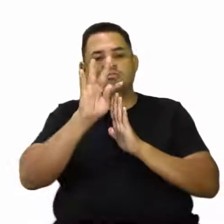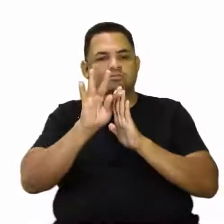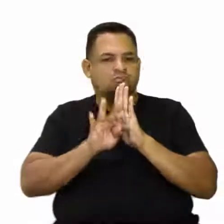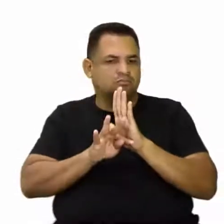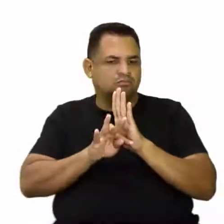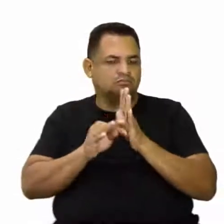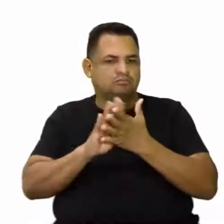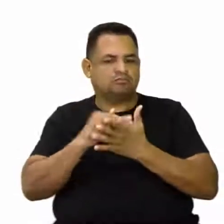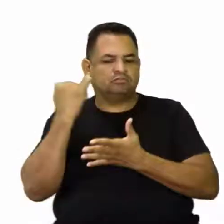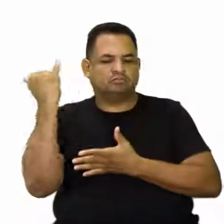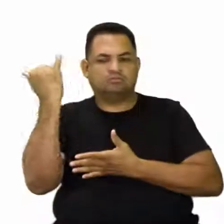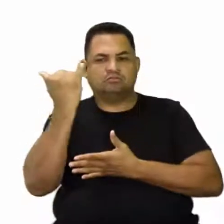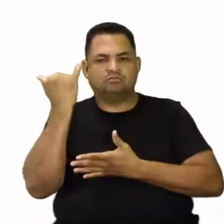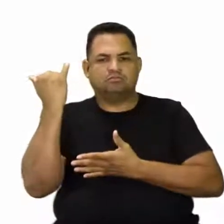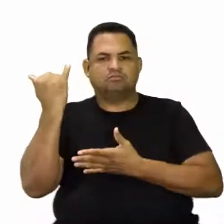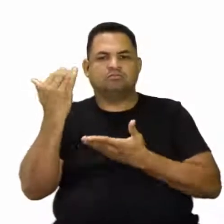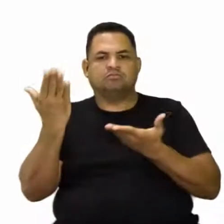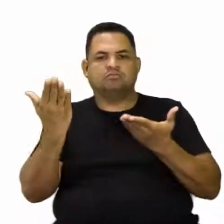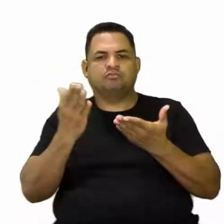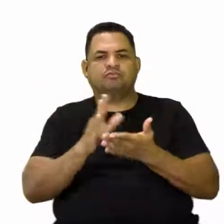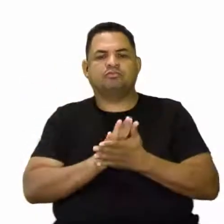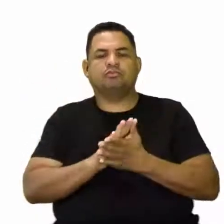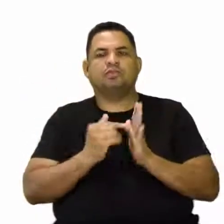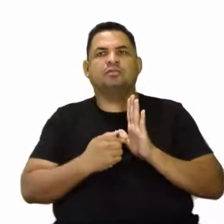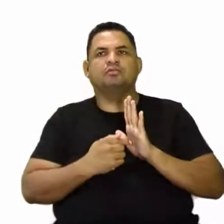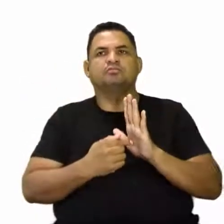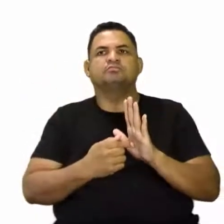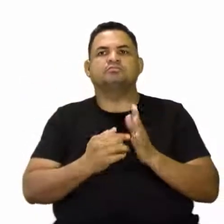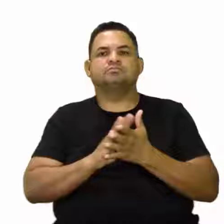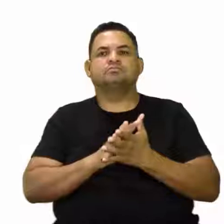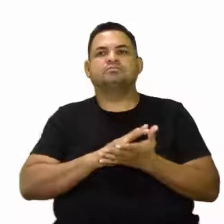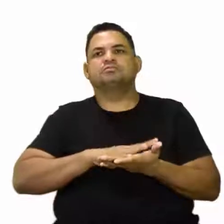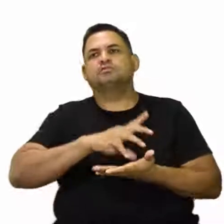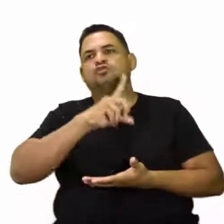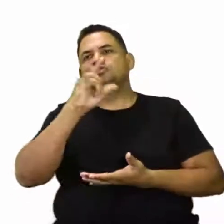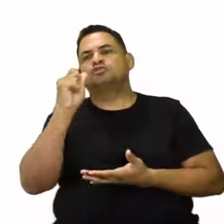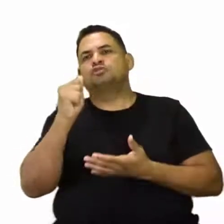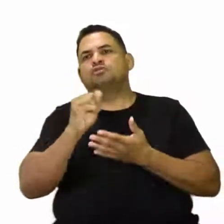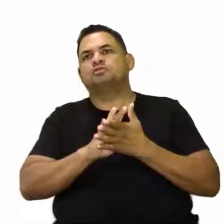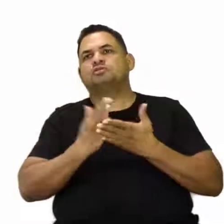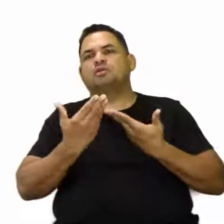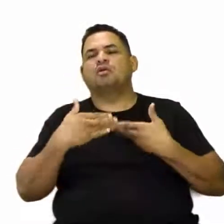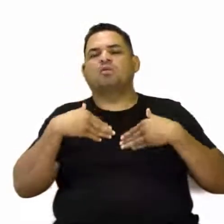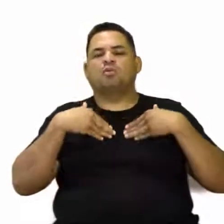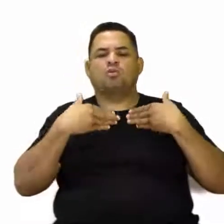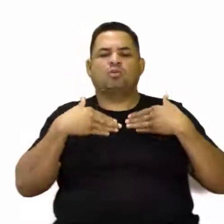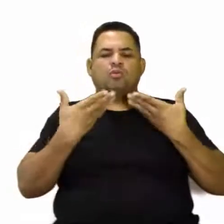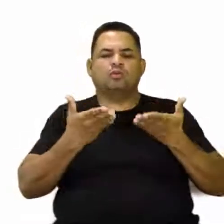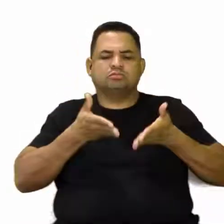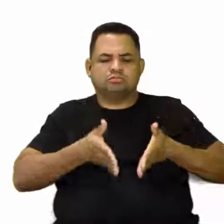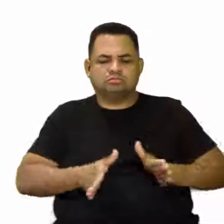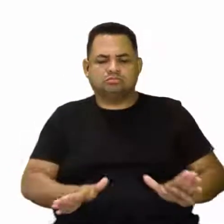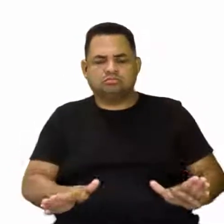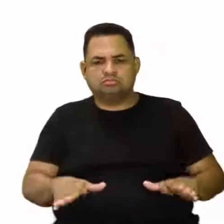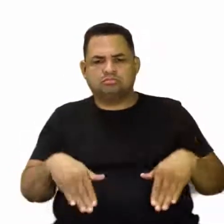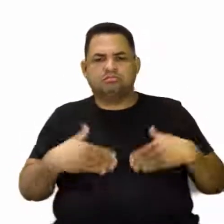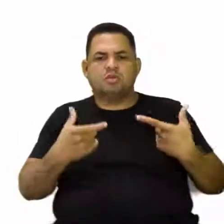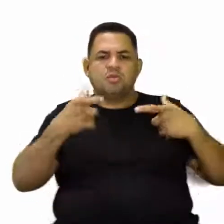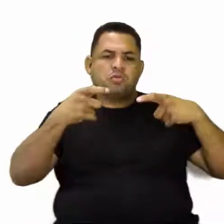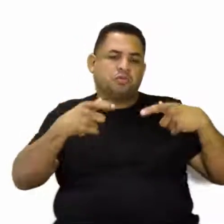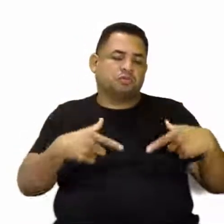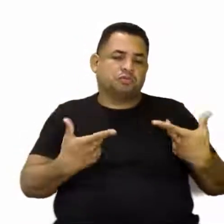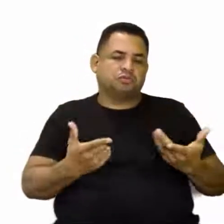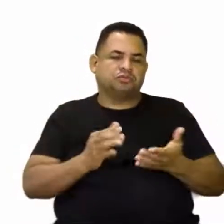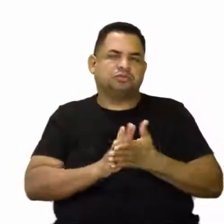texto extremamente importante e que indica datas, lugar de nascimento, se a pessoa já